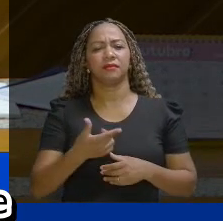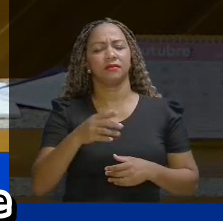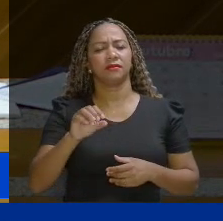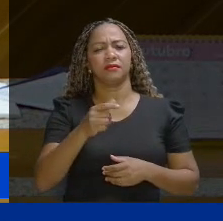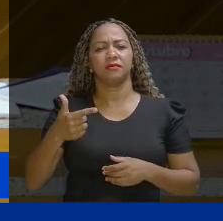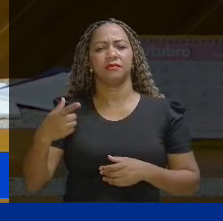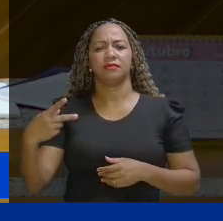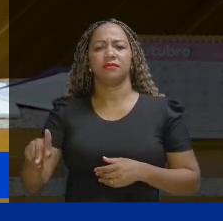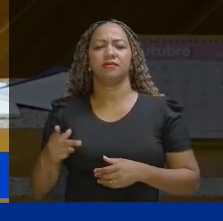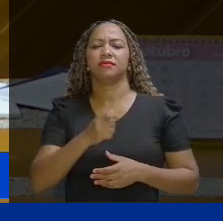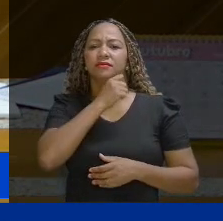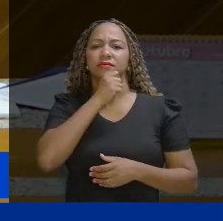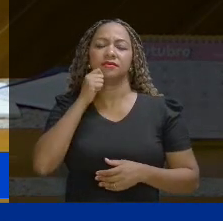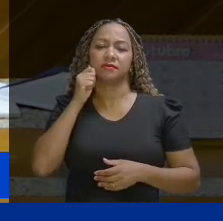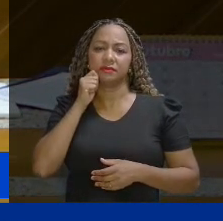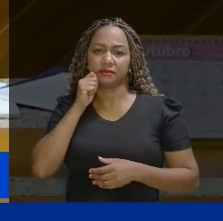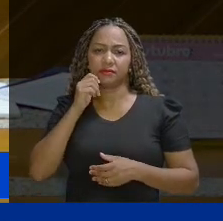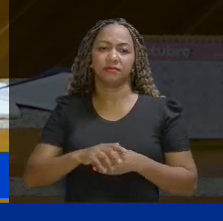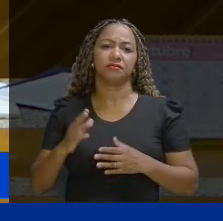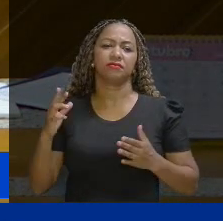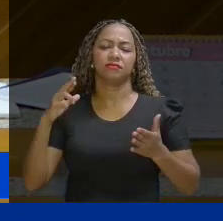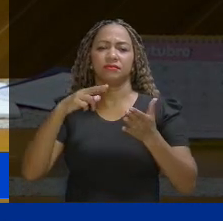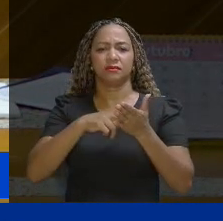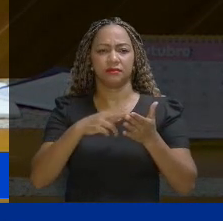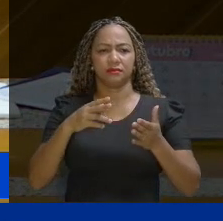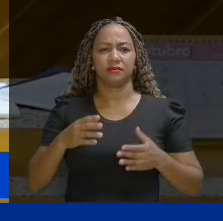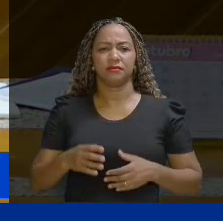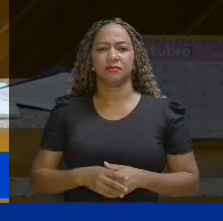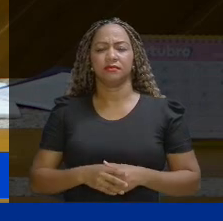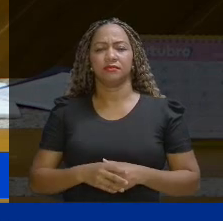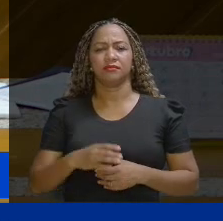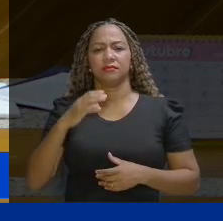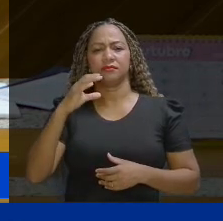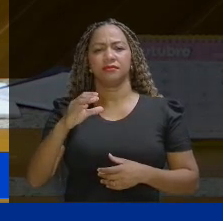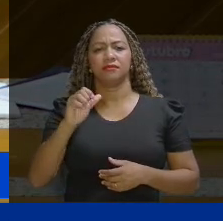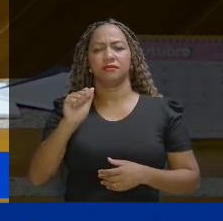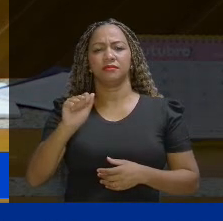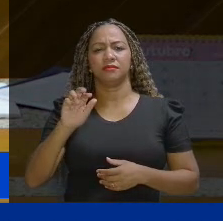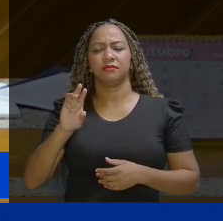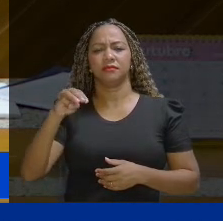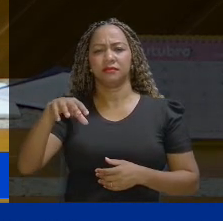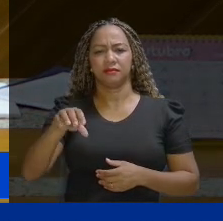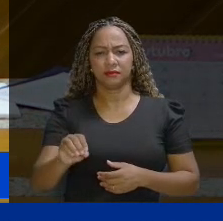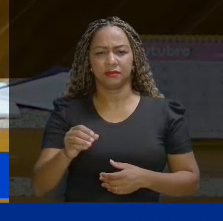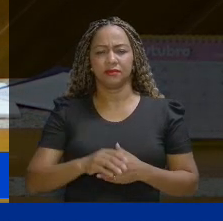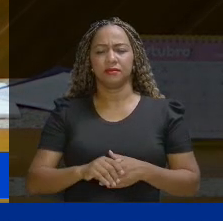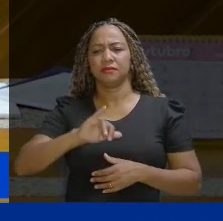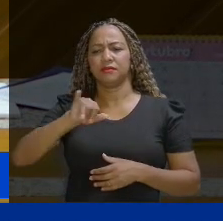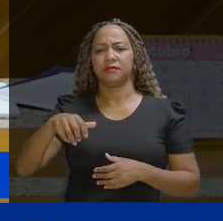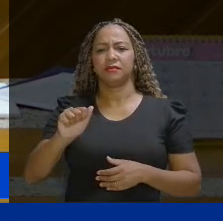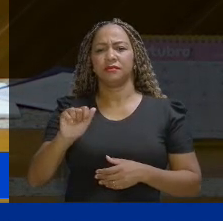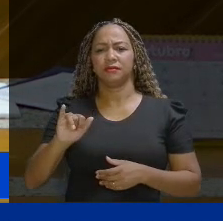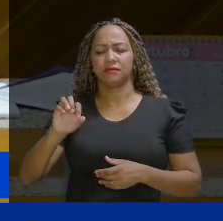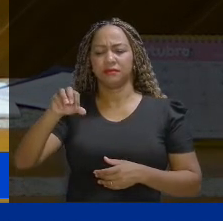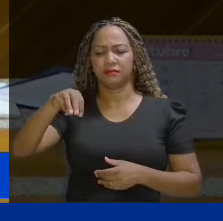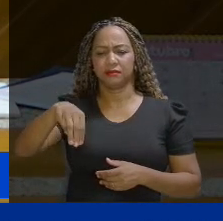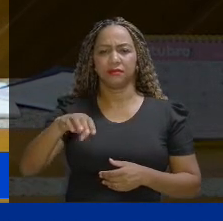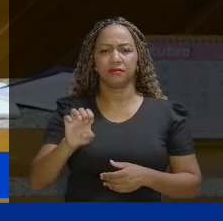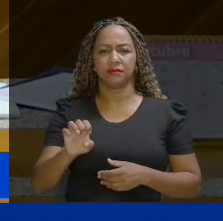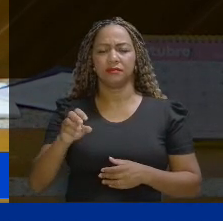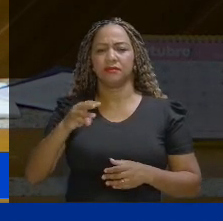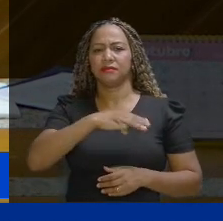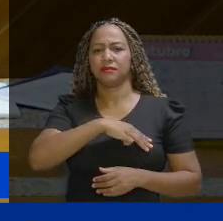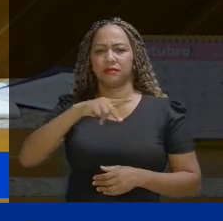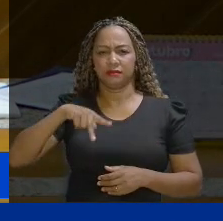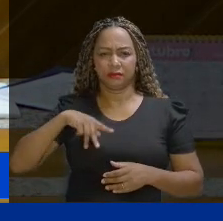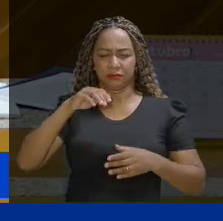601.622.22, origem também Macapá, o relator Carmo Antônio, embargante Jaime da Silva Pérez e o embargado